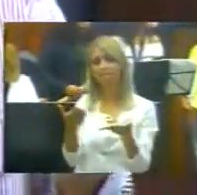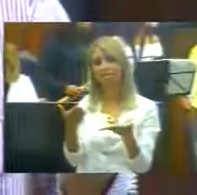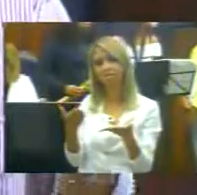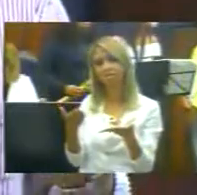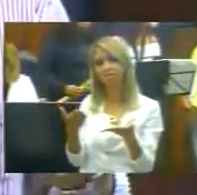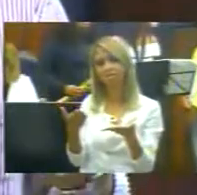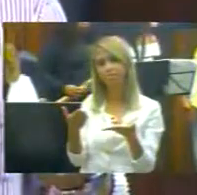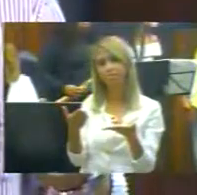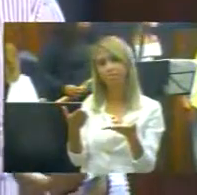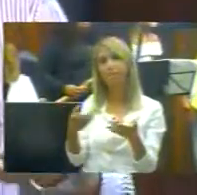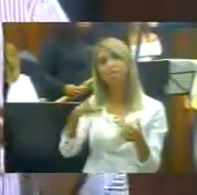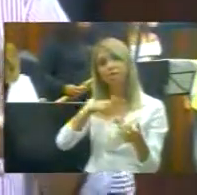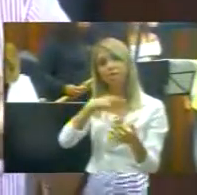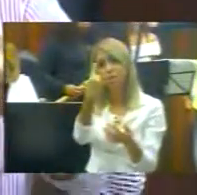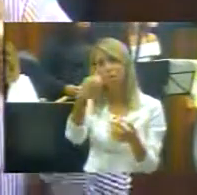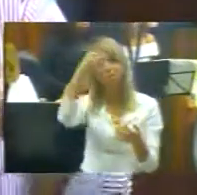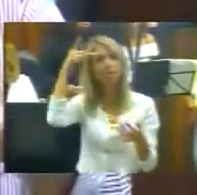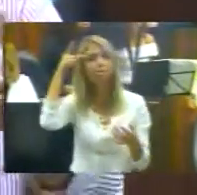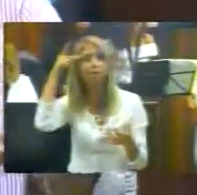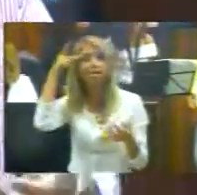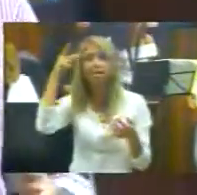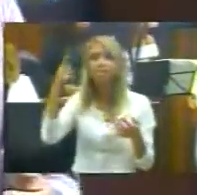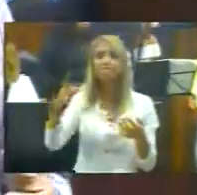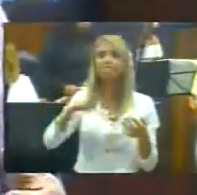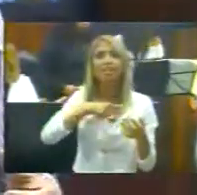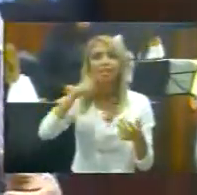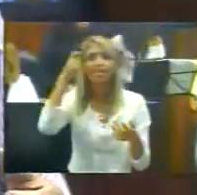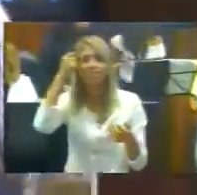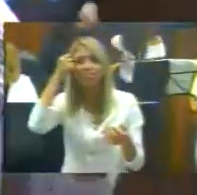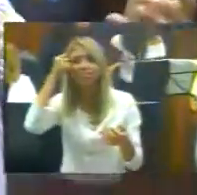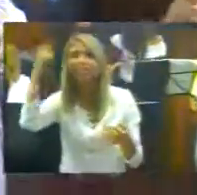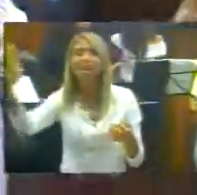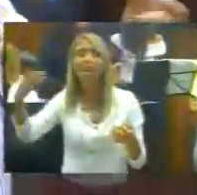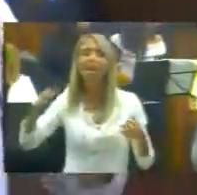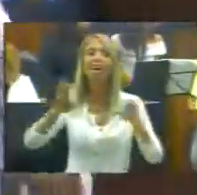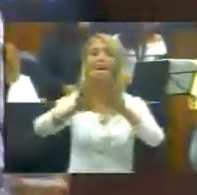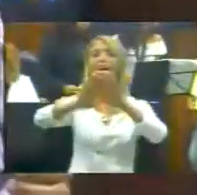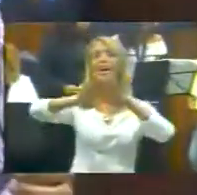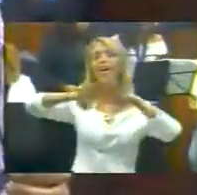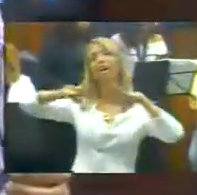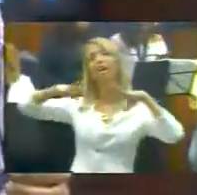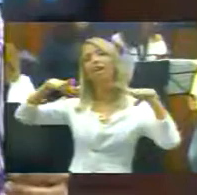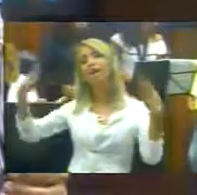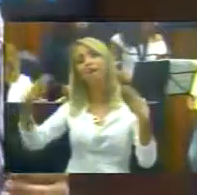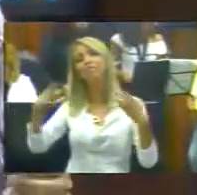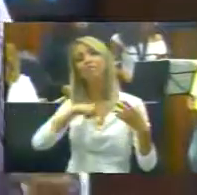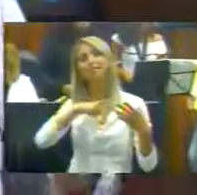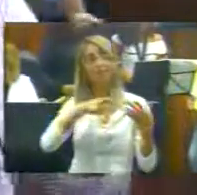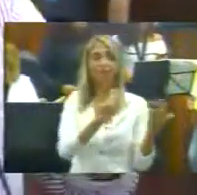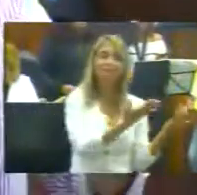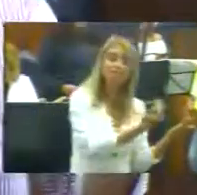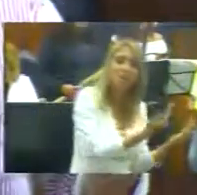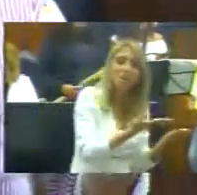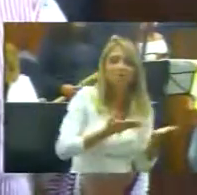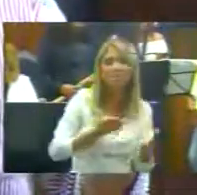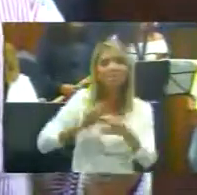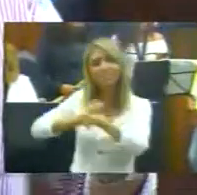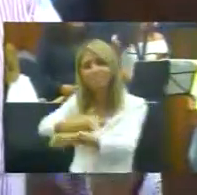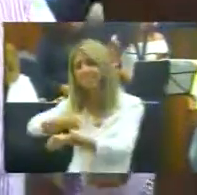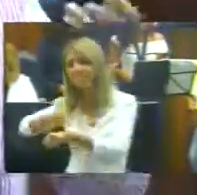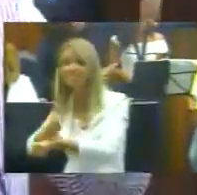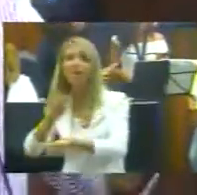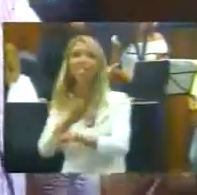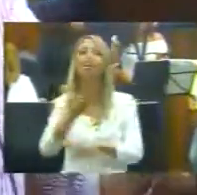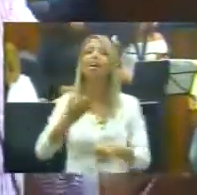de excelência, abre as portas para essa juventude. Aproveitem essa oportunidade. Avancem